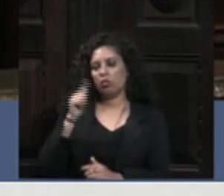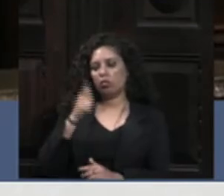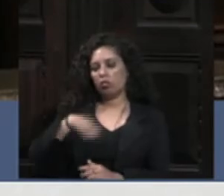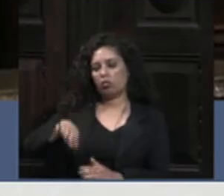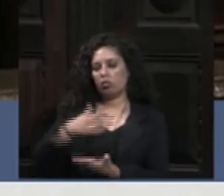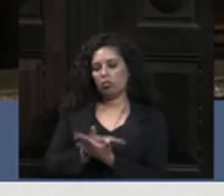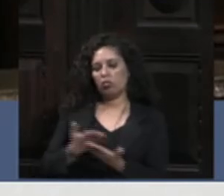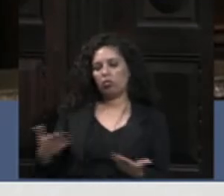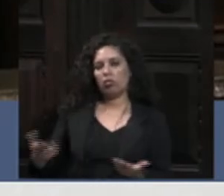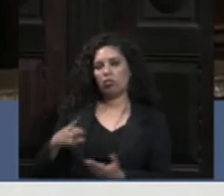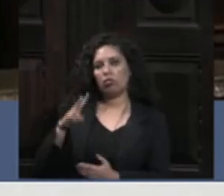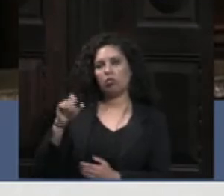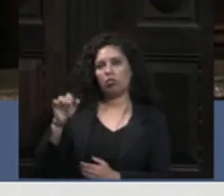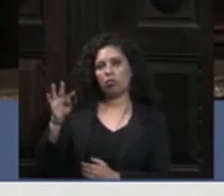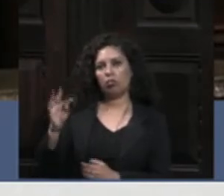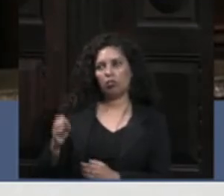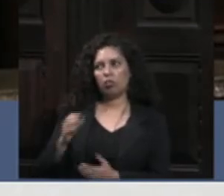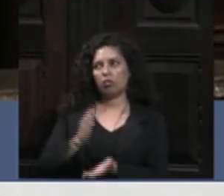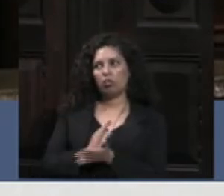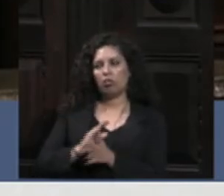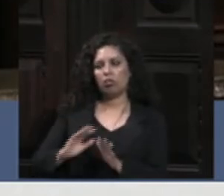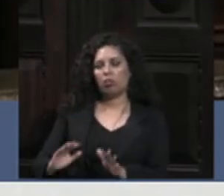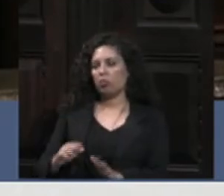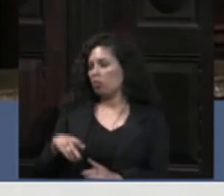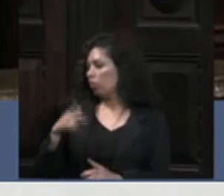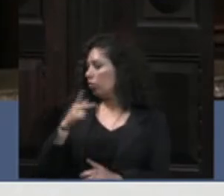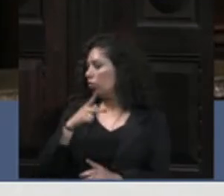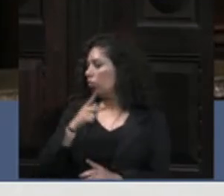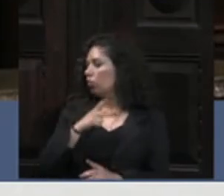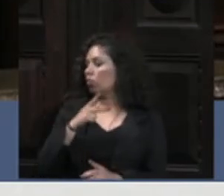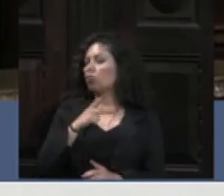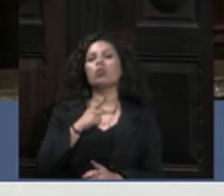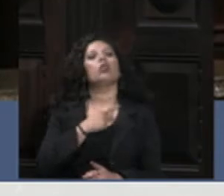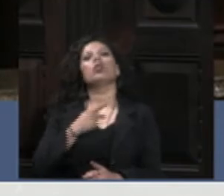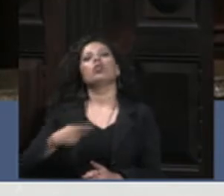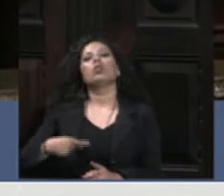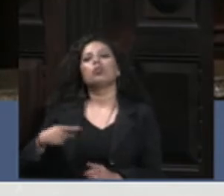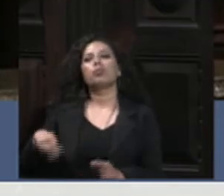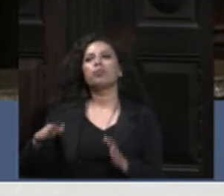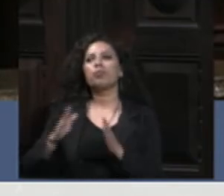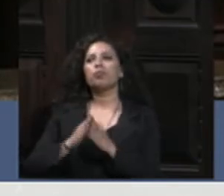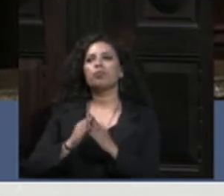veto. O presidente da casa tem que assumir o compromisso